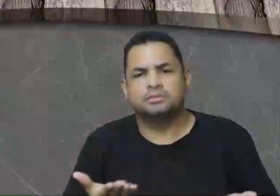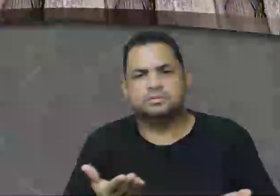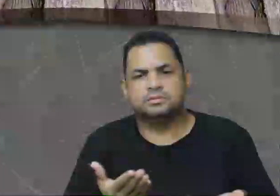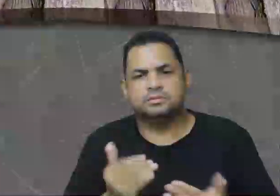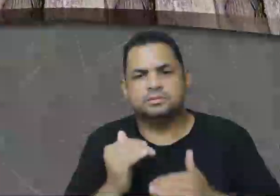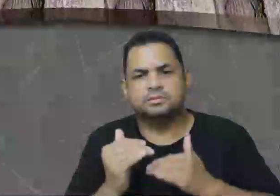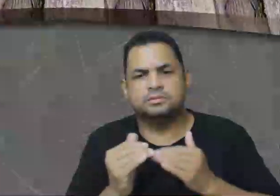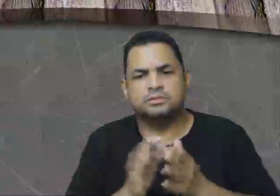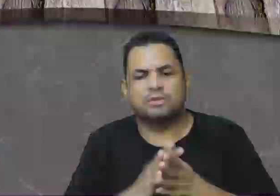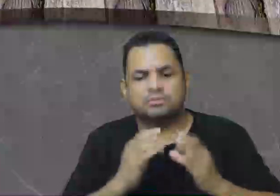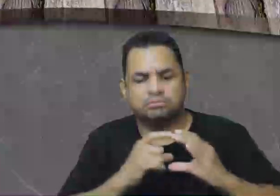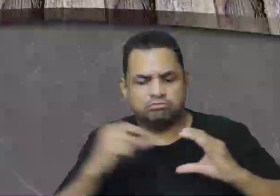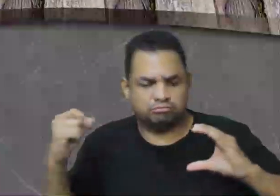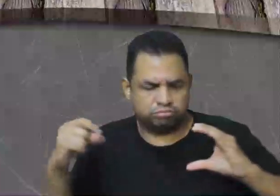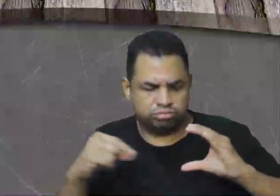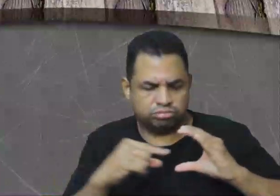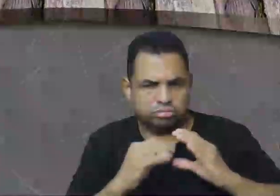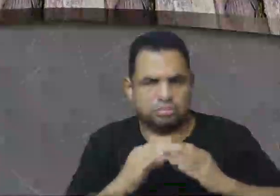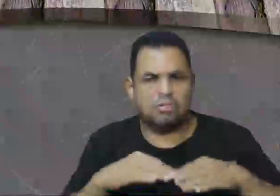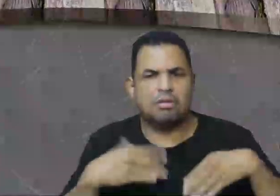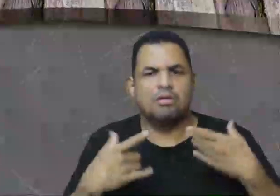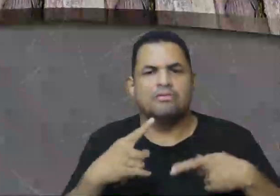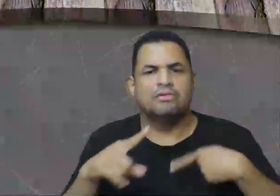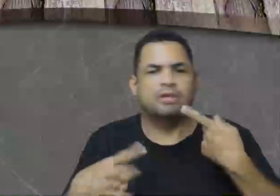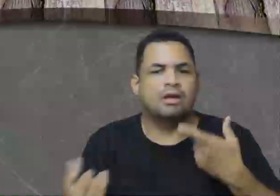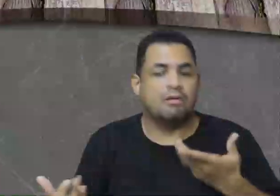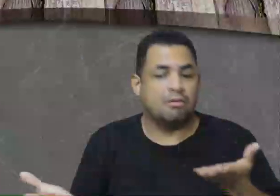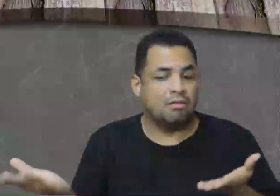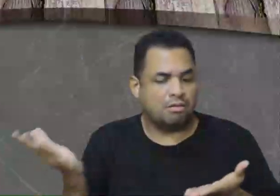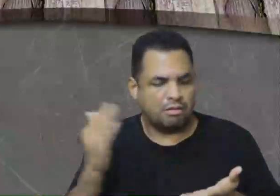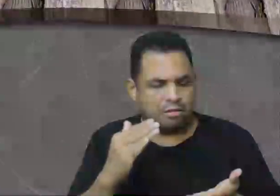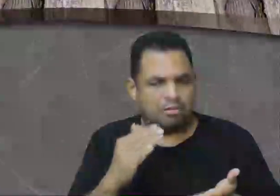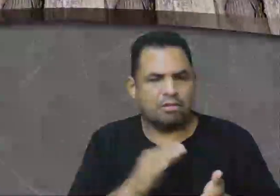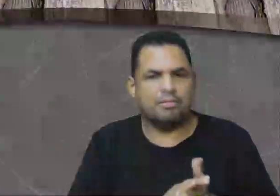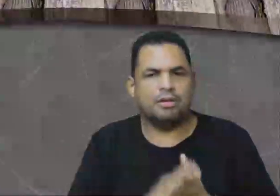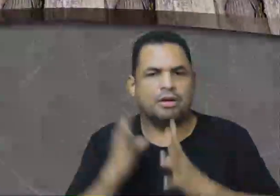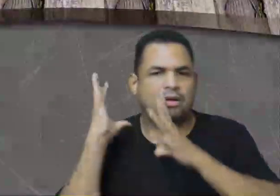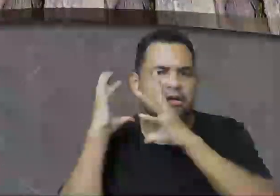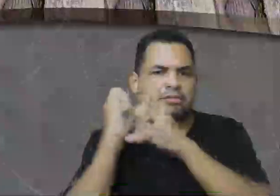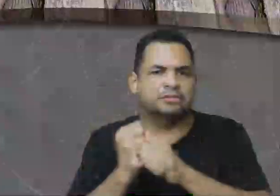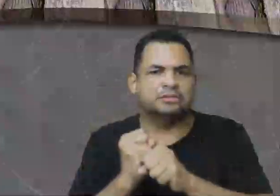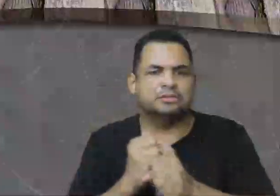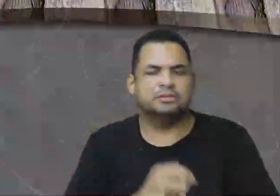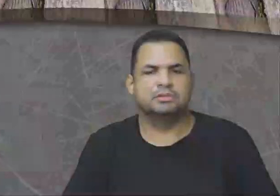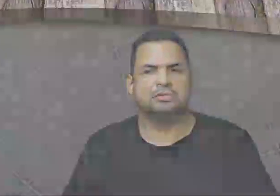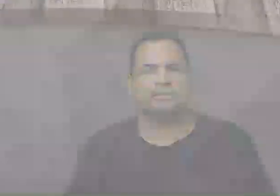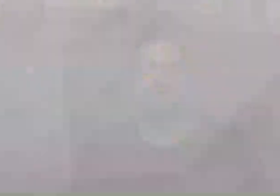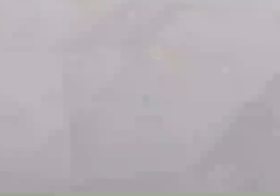desenvolvimento embrionário. Vamos lá para a nossa revisão para dar uma repassada em tudo que a gente viu.